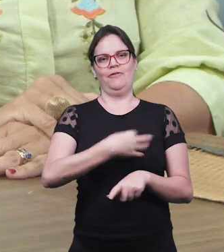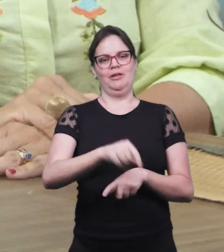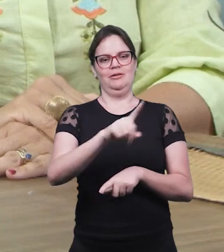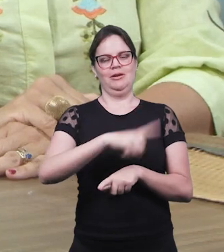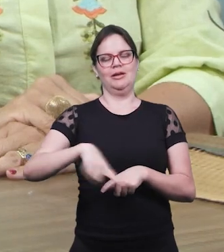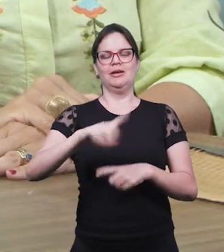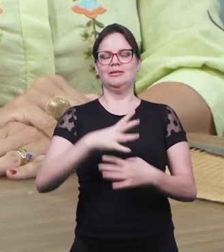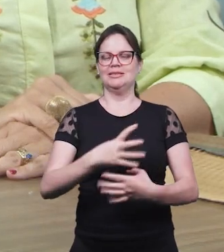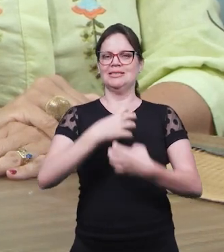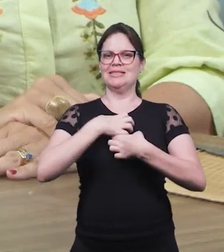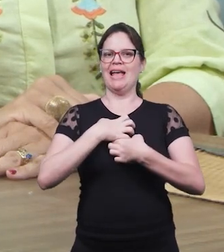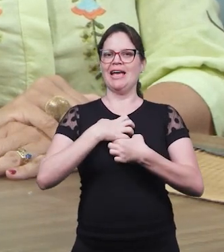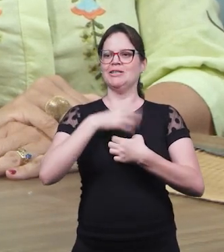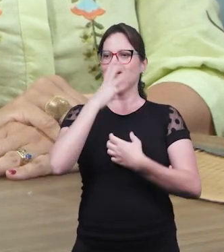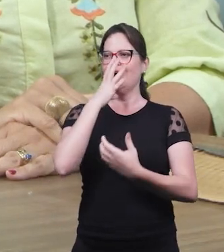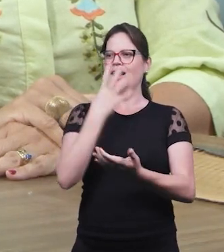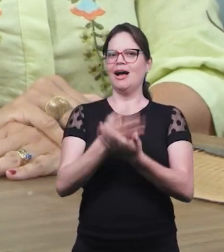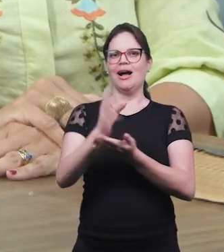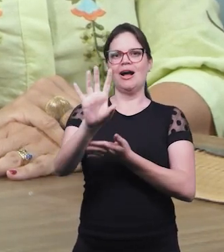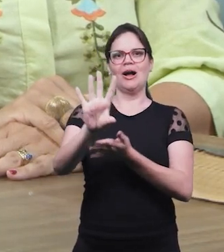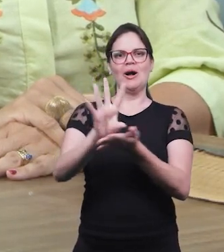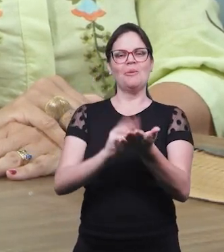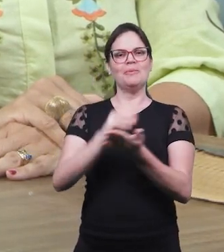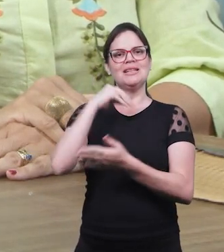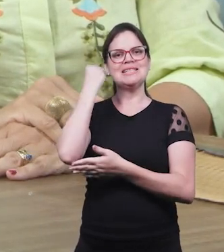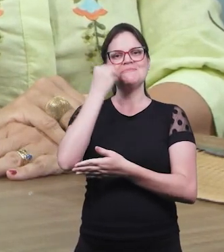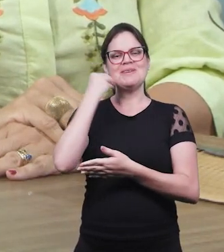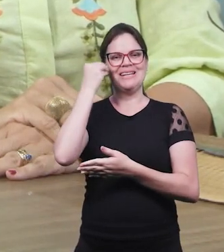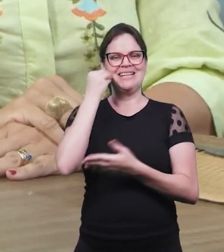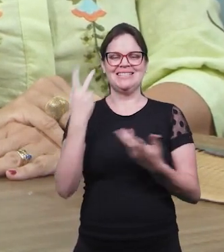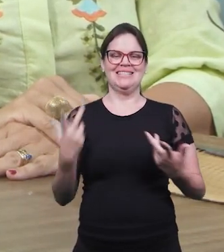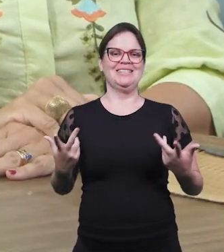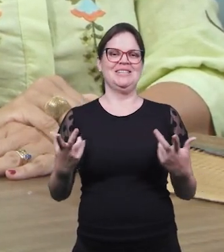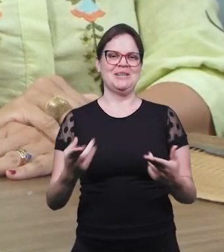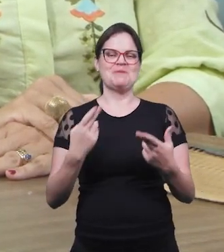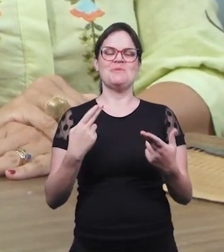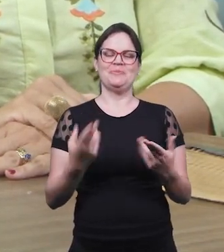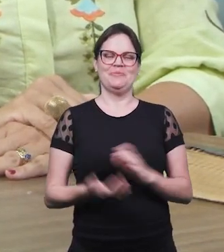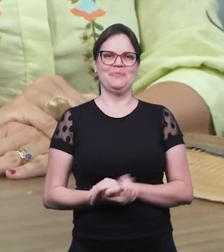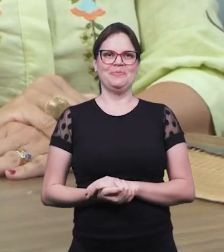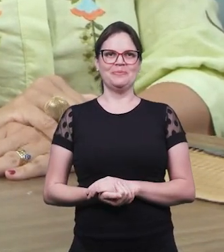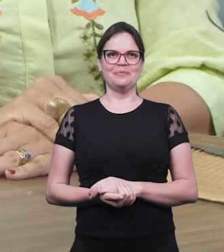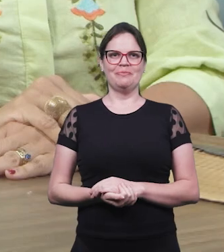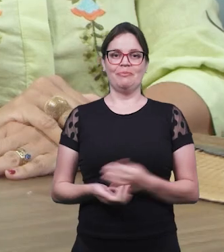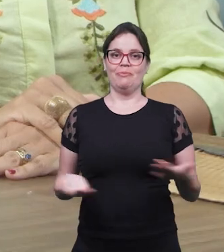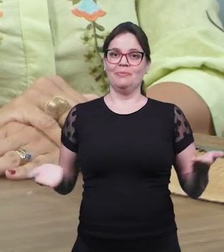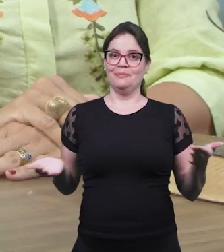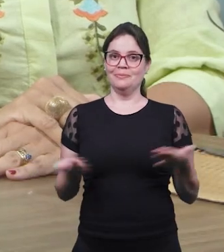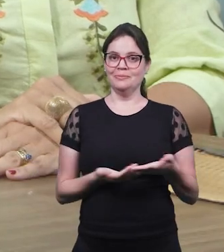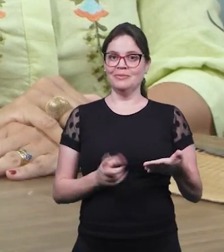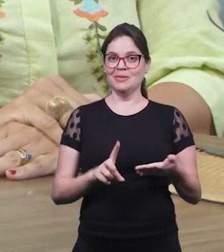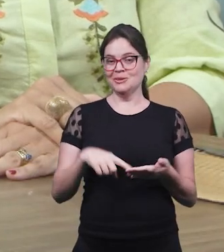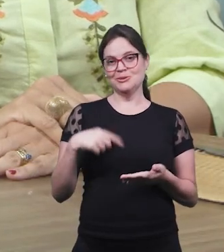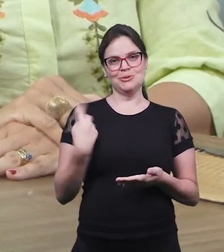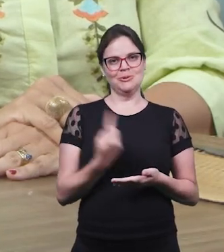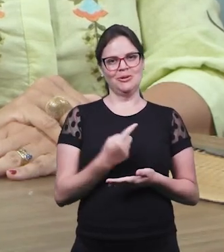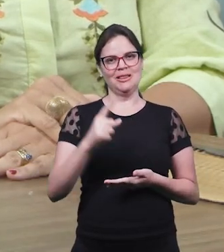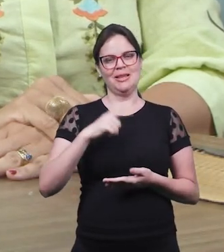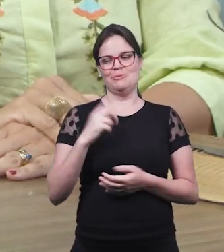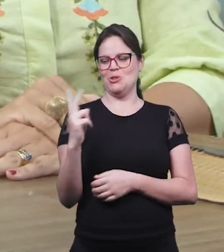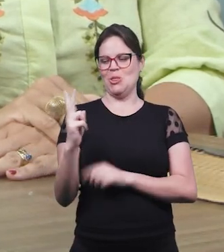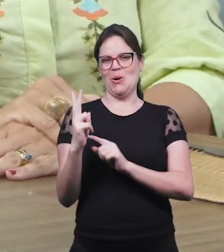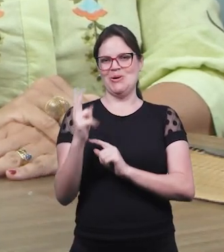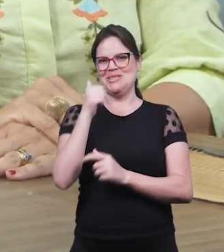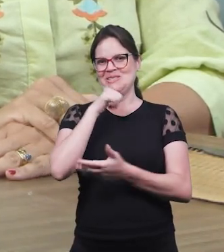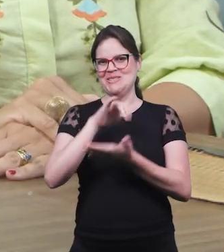sintam-se inspirados pelas diferentes experiências que nós estamos aqui compartilhando. E hoje nós temos um casal